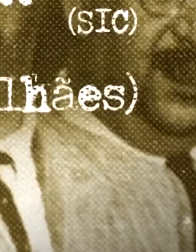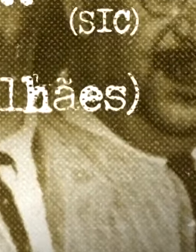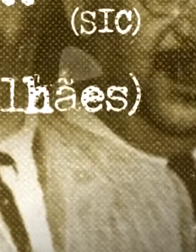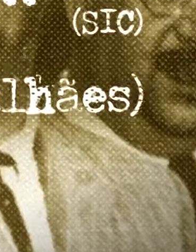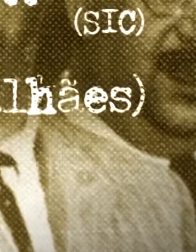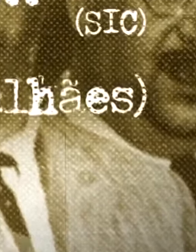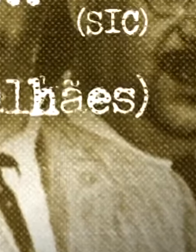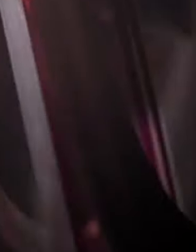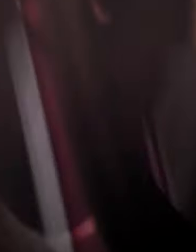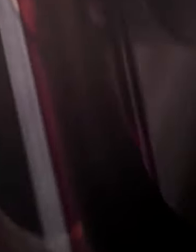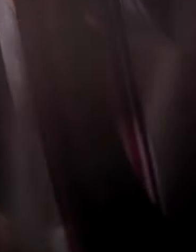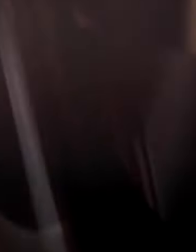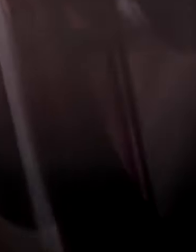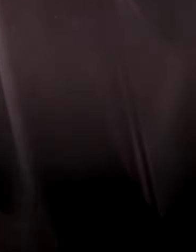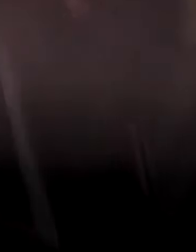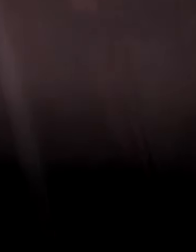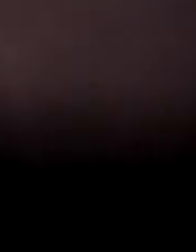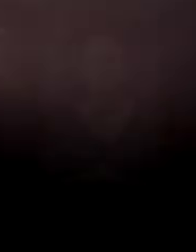estadual.